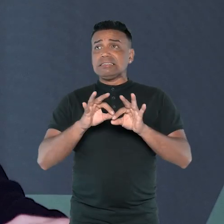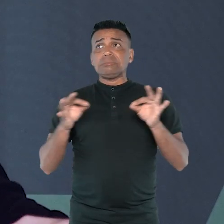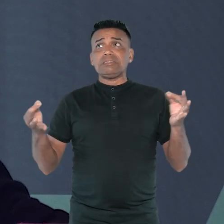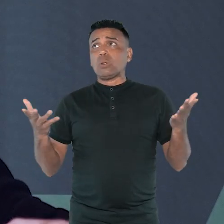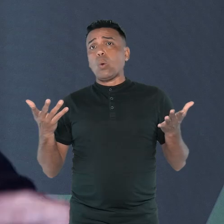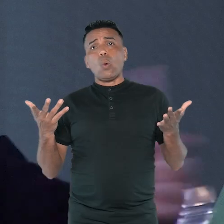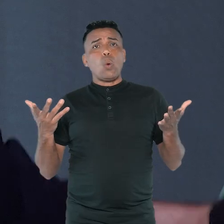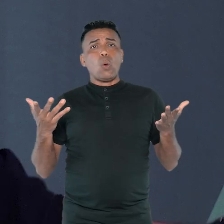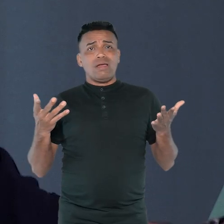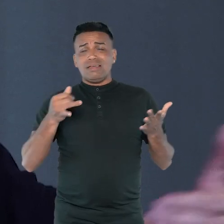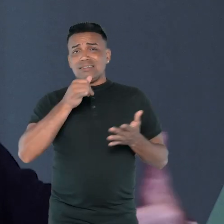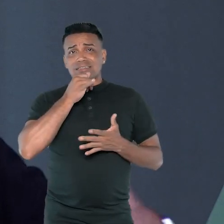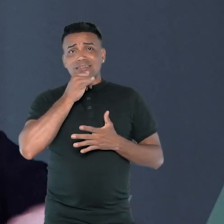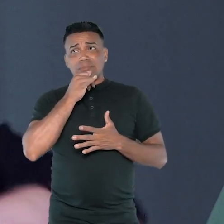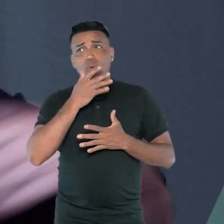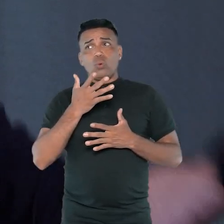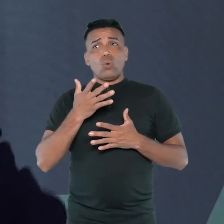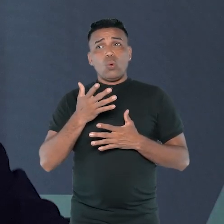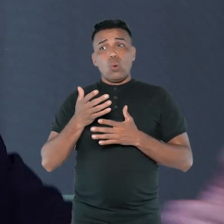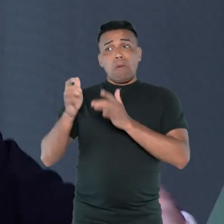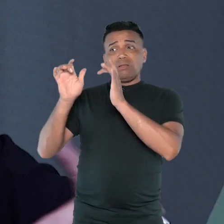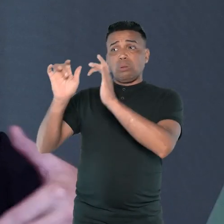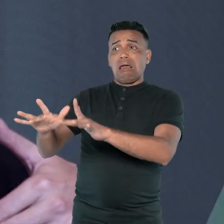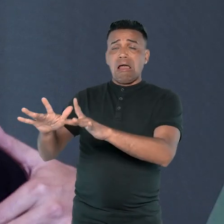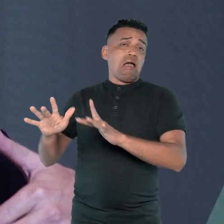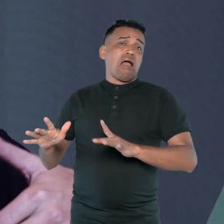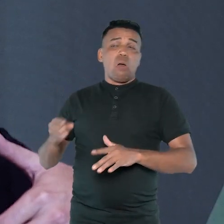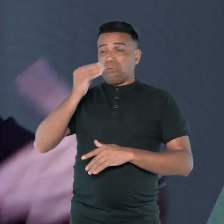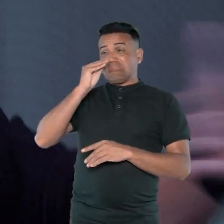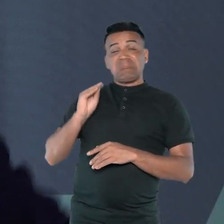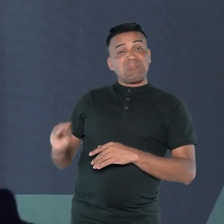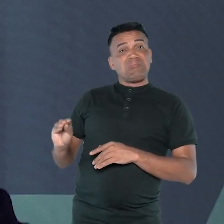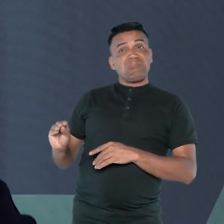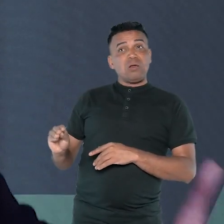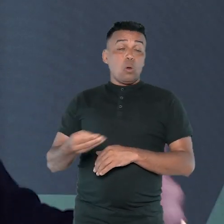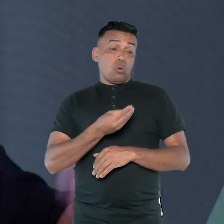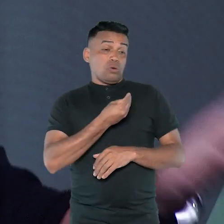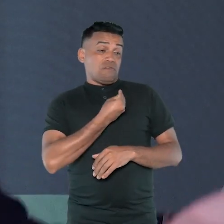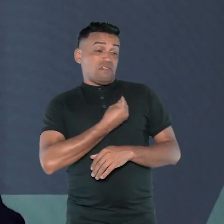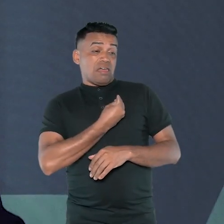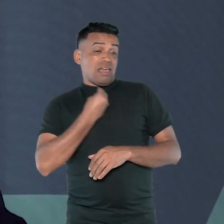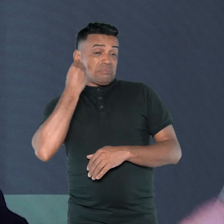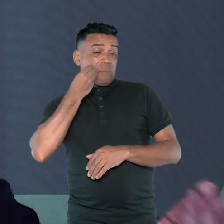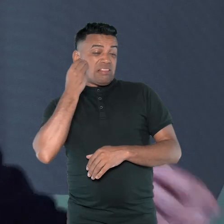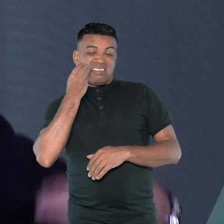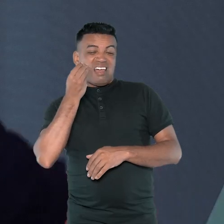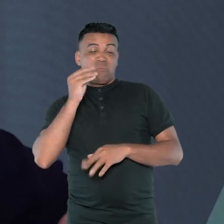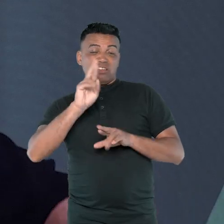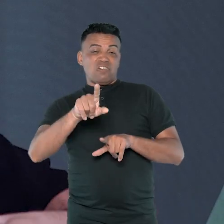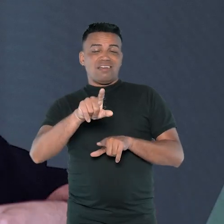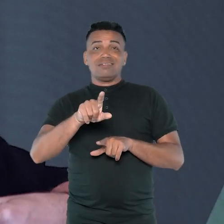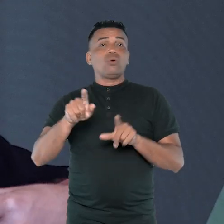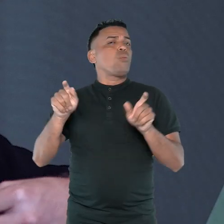simplesmente deixar de lado, ou abandonar, ou deixar de viver aquela história porque aquele é diferente? Como